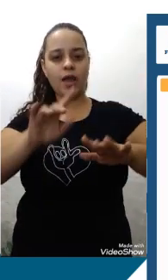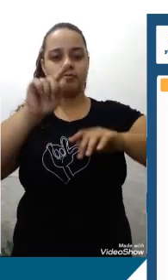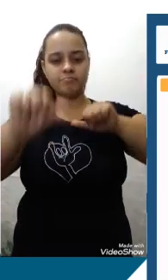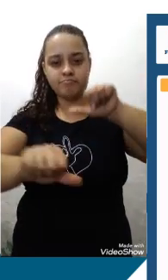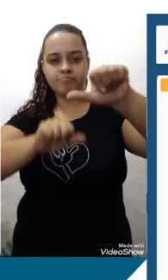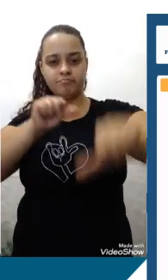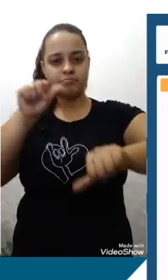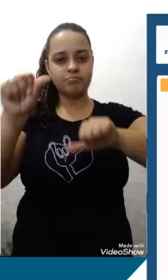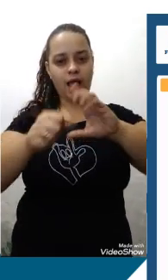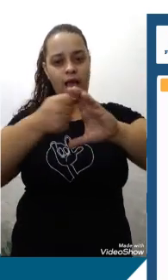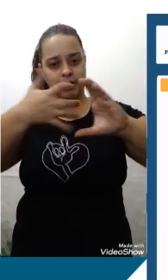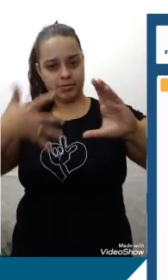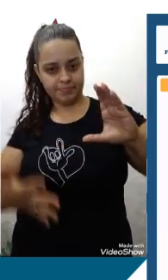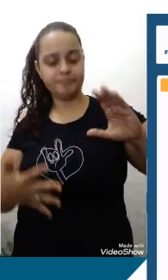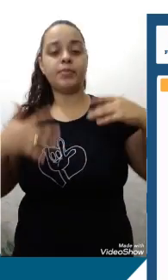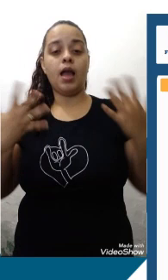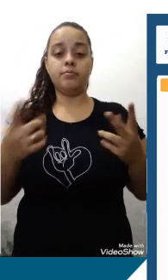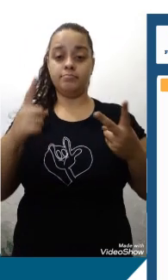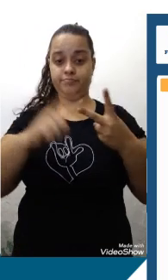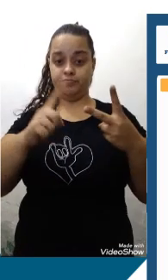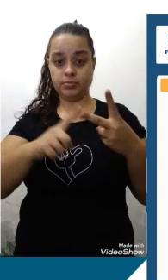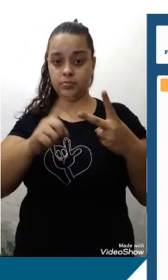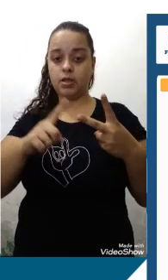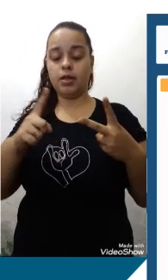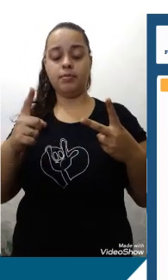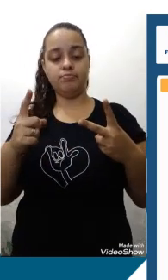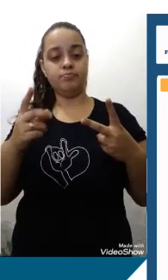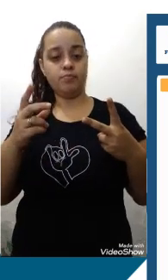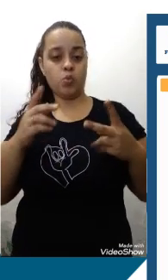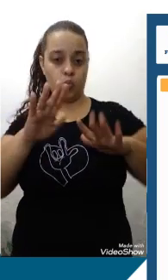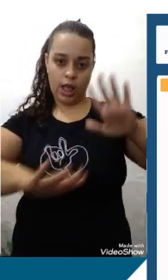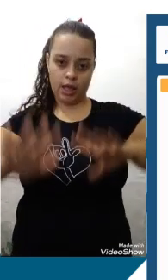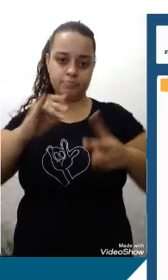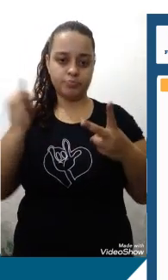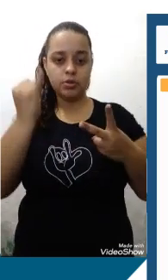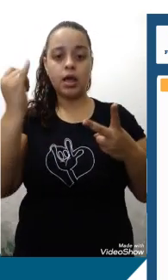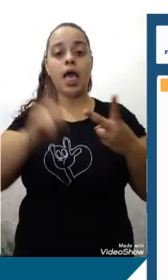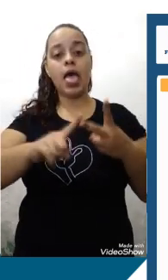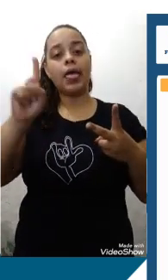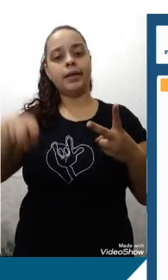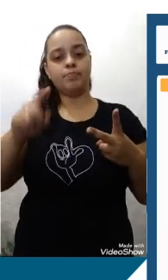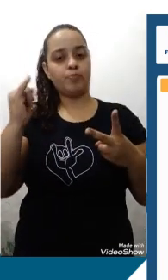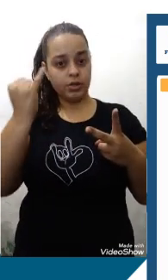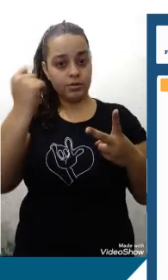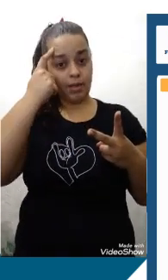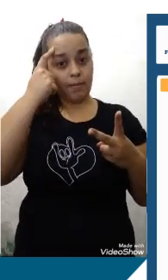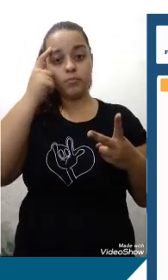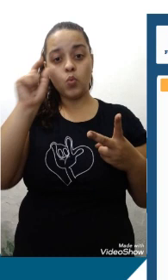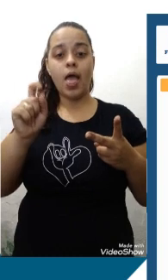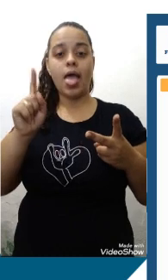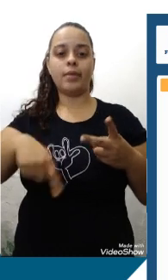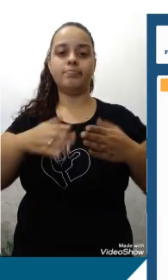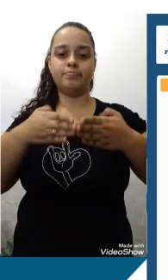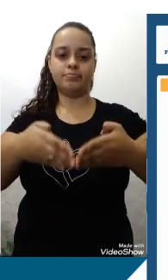novas características vão surgindo. O segundo ponto que a gente tem que ter o cuidado de tratar é o fato de que essa foi uma expansão marítima, ou seja,